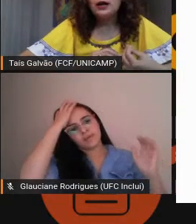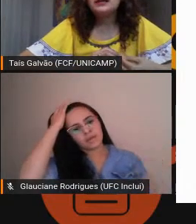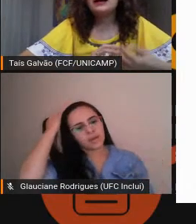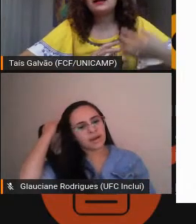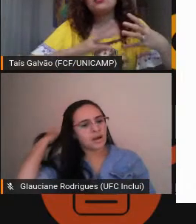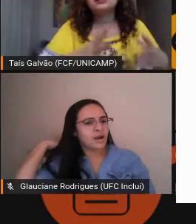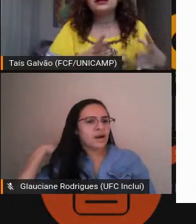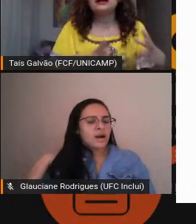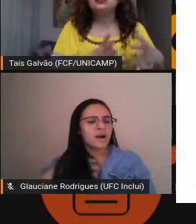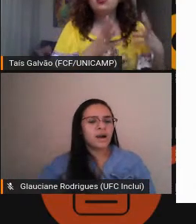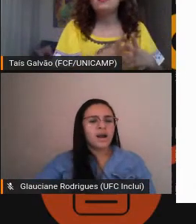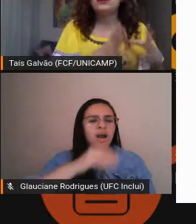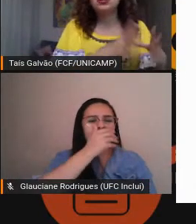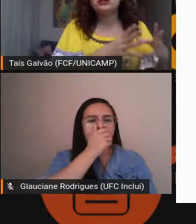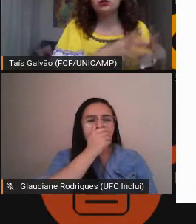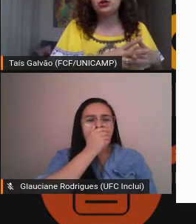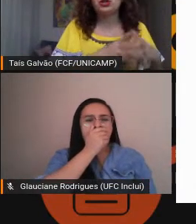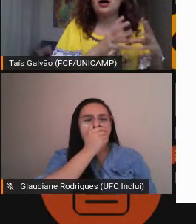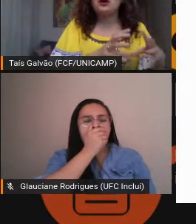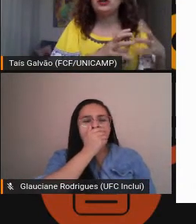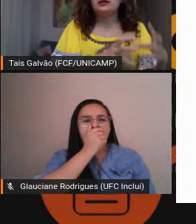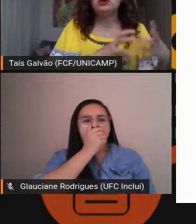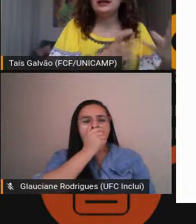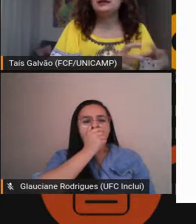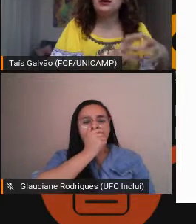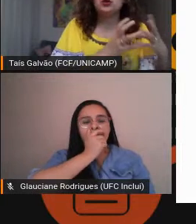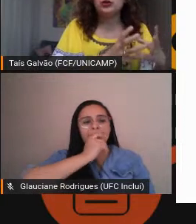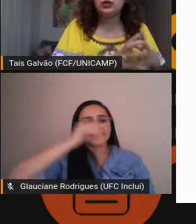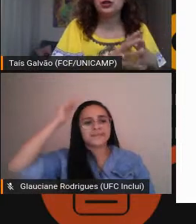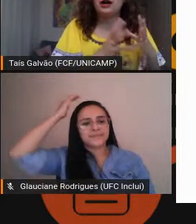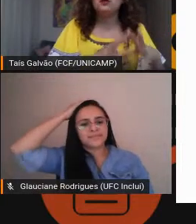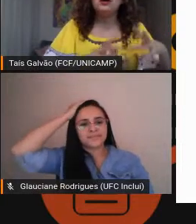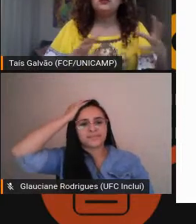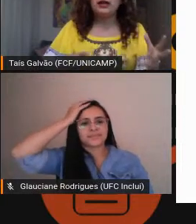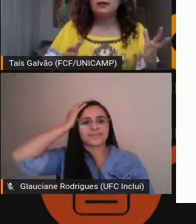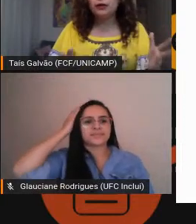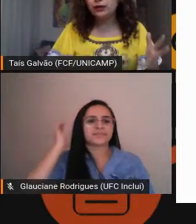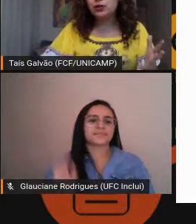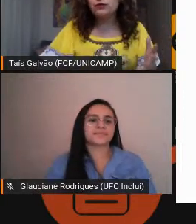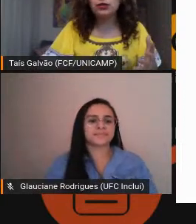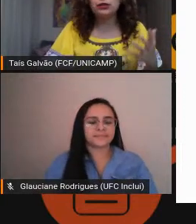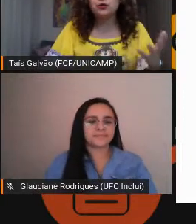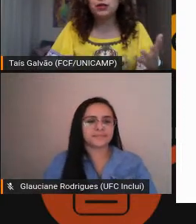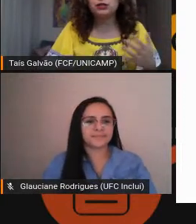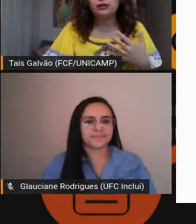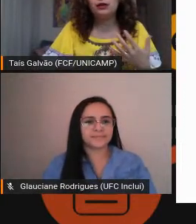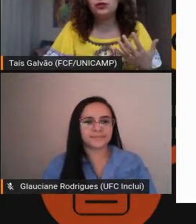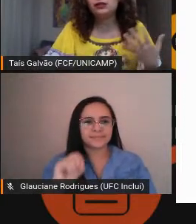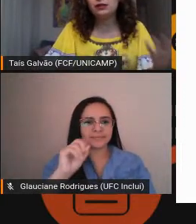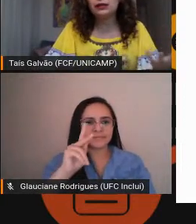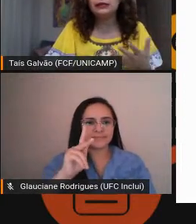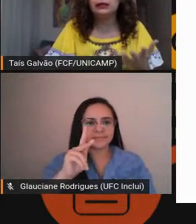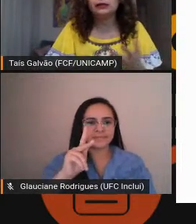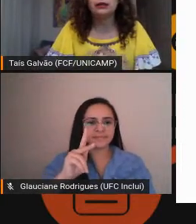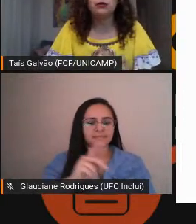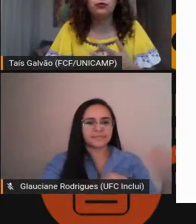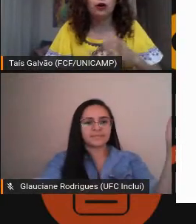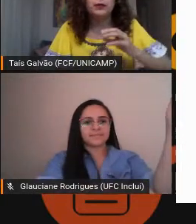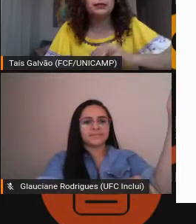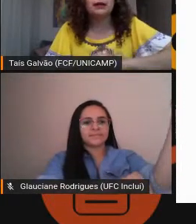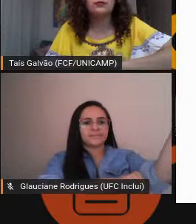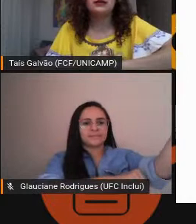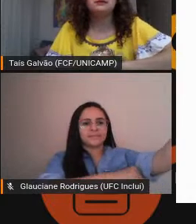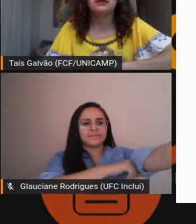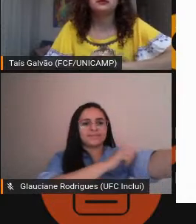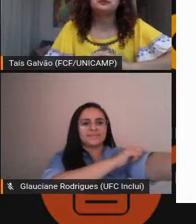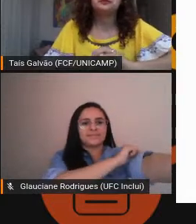impacto e ela é considerada como pesquisa original, né, modalidade original pela maioria das revistas clínicas, né,